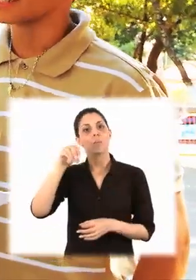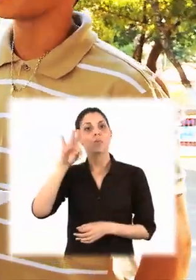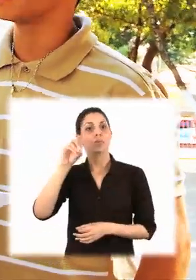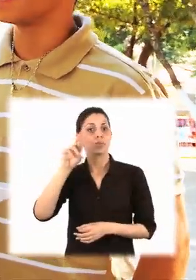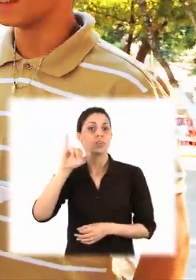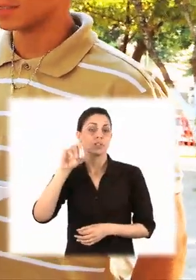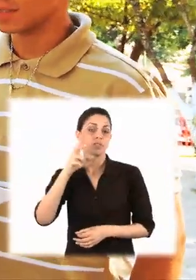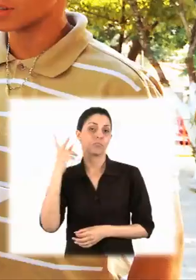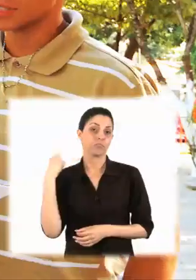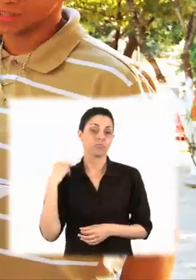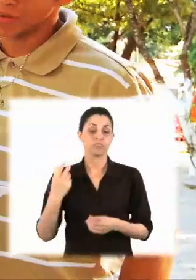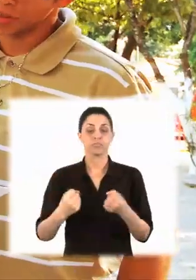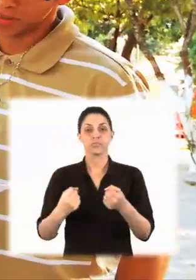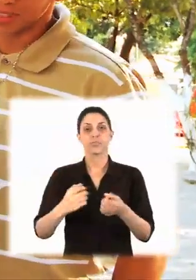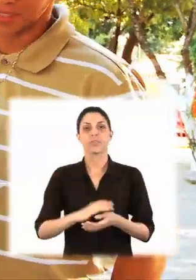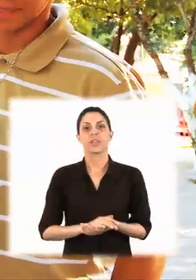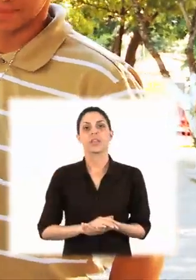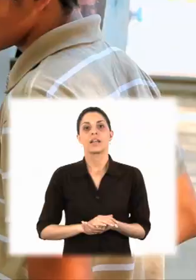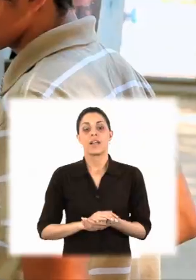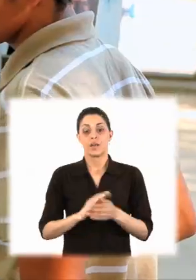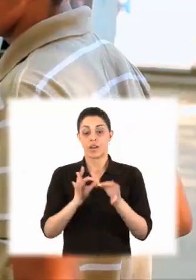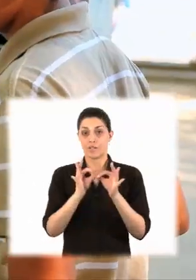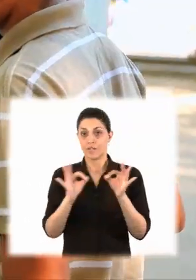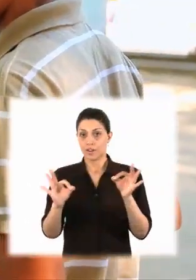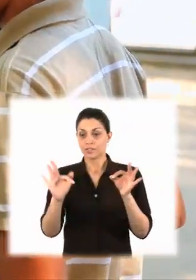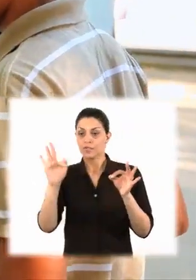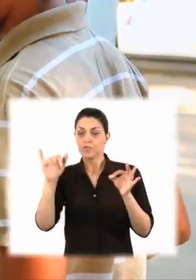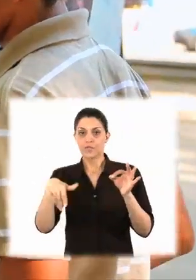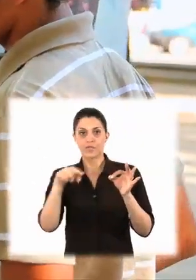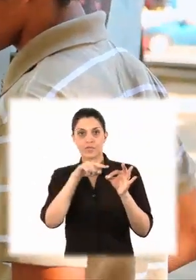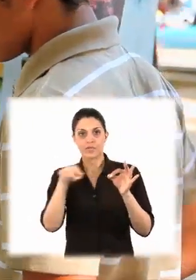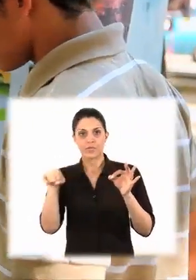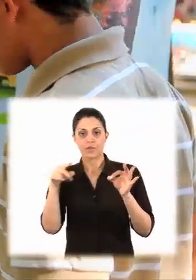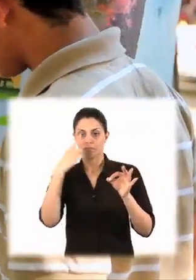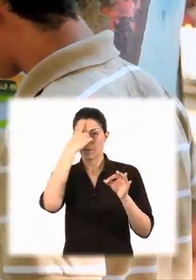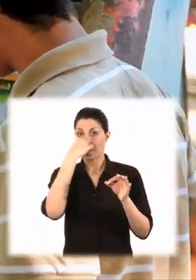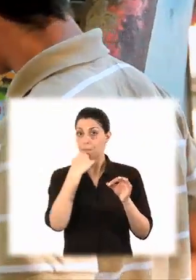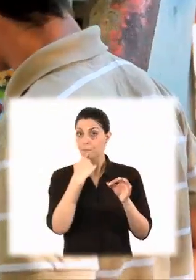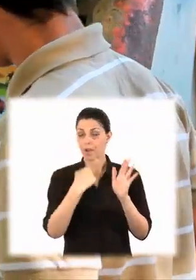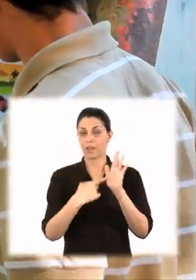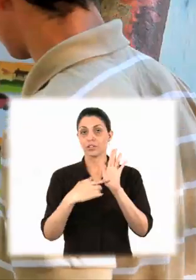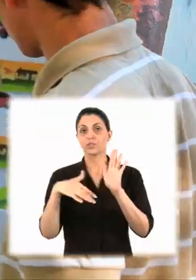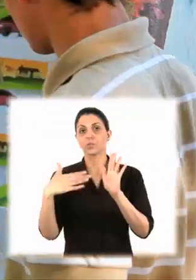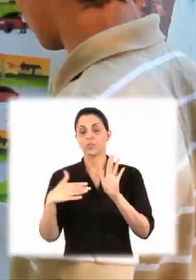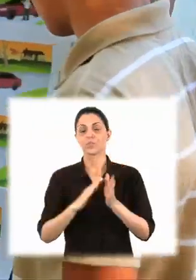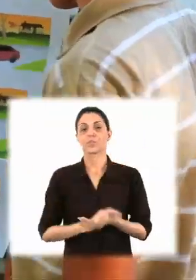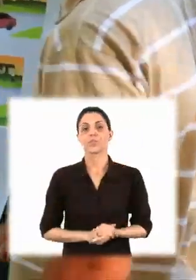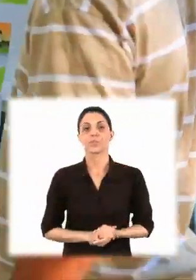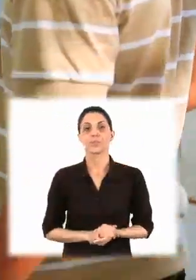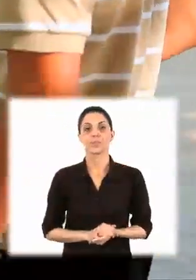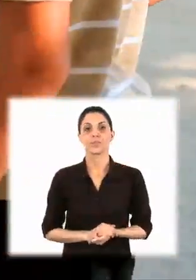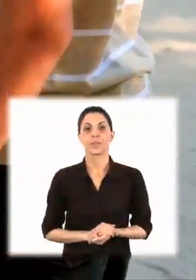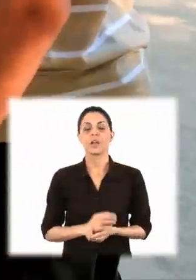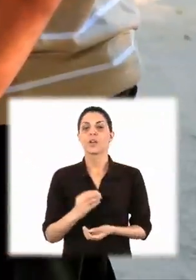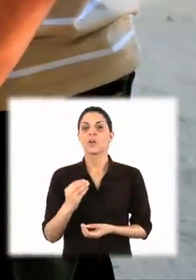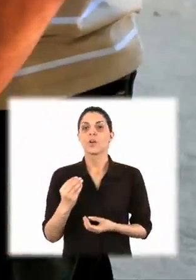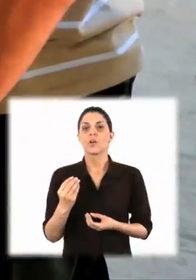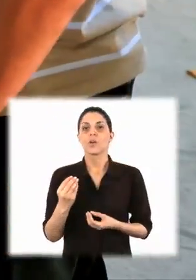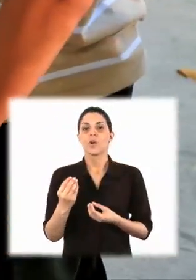dessa frase, que é um motorista, né? A frase que a pessoa finalizou contando essa imagem aqui